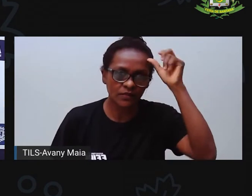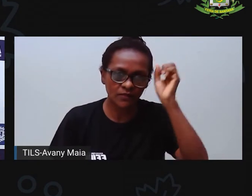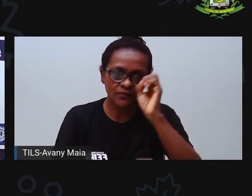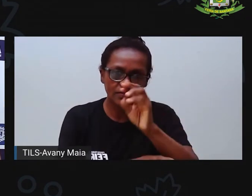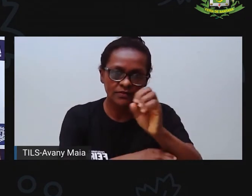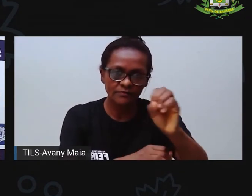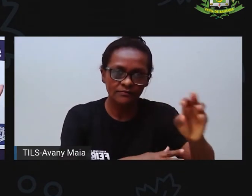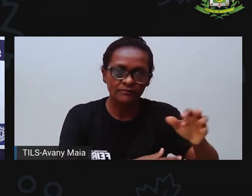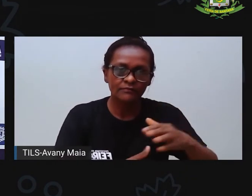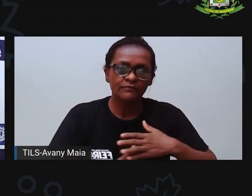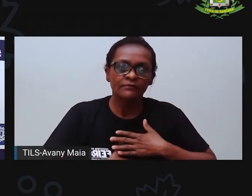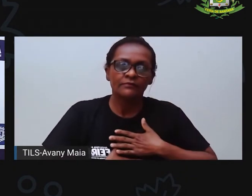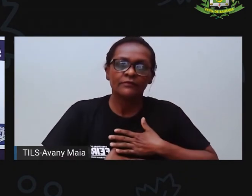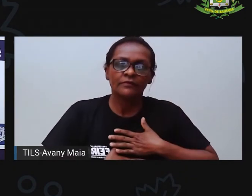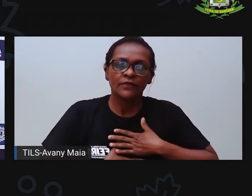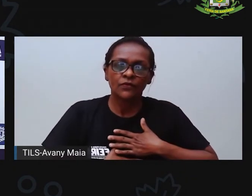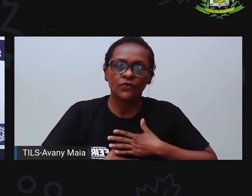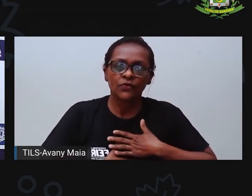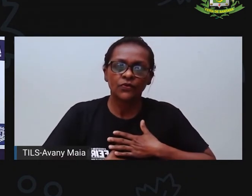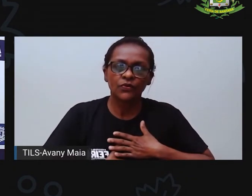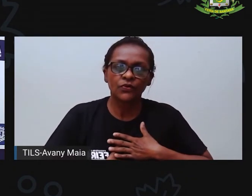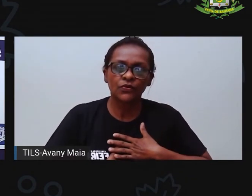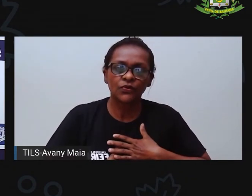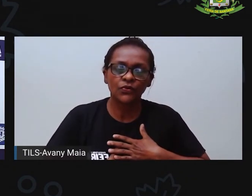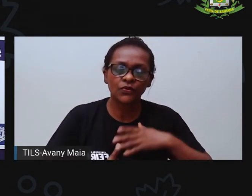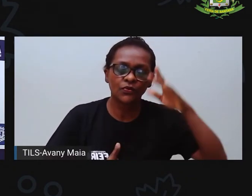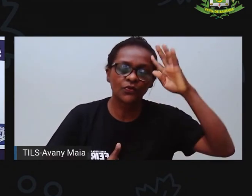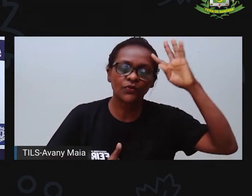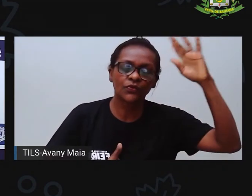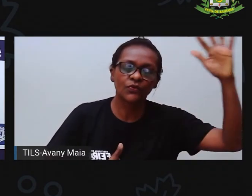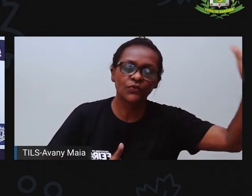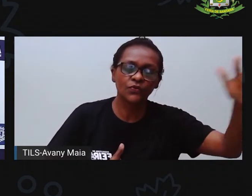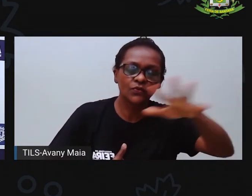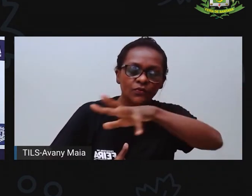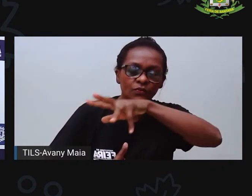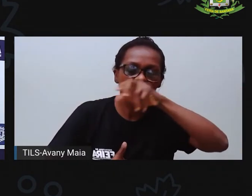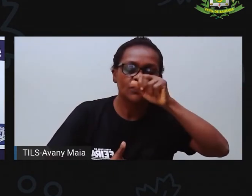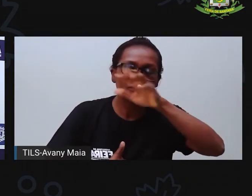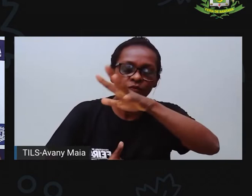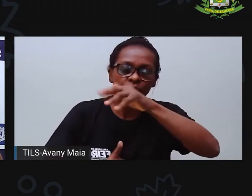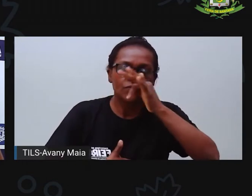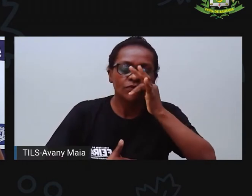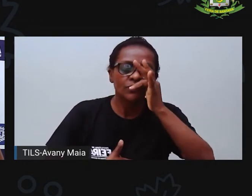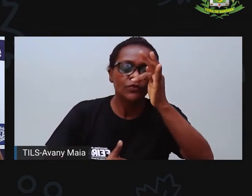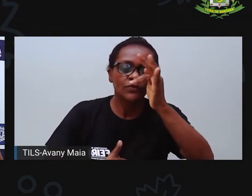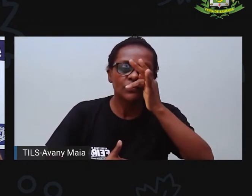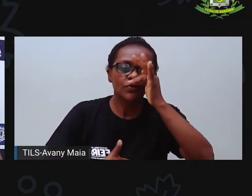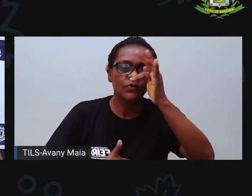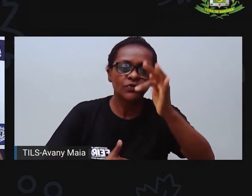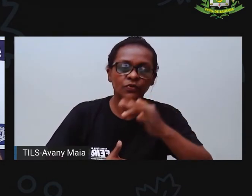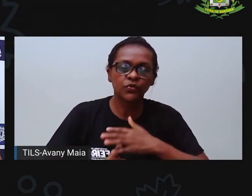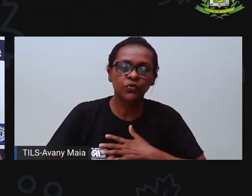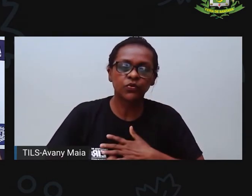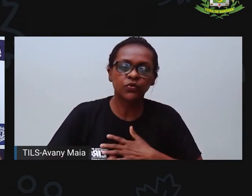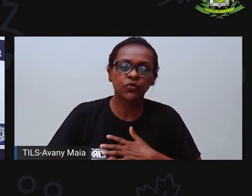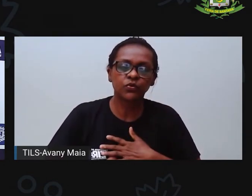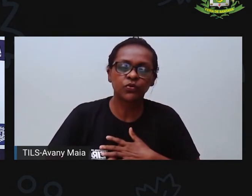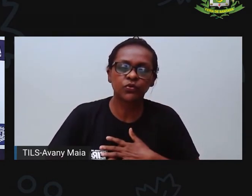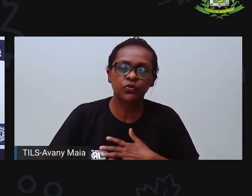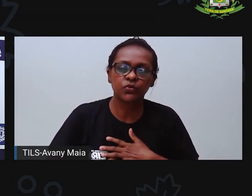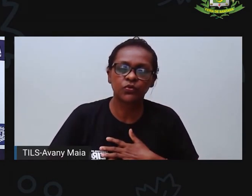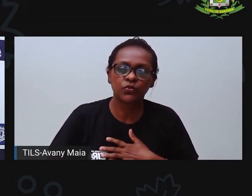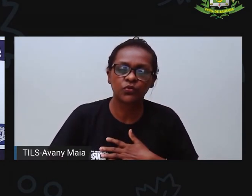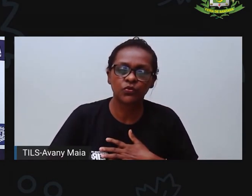Ó, imaginar que tem uma flor, ó, sente o cheiro da flor, puxa o ar. Aí vai soprar a vela,